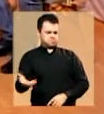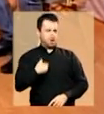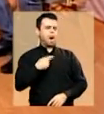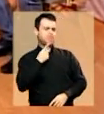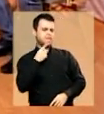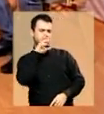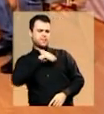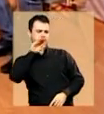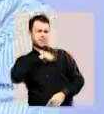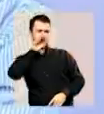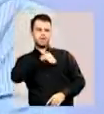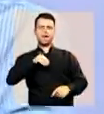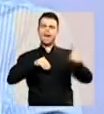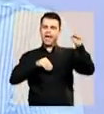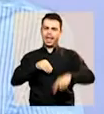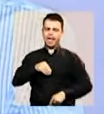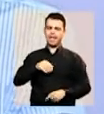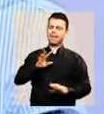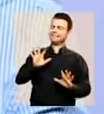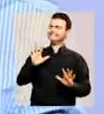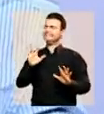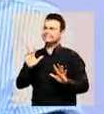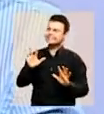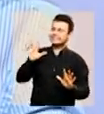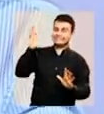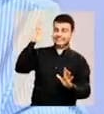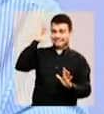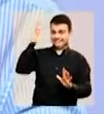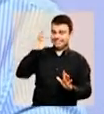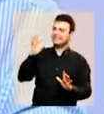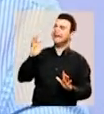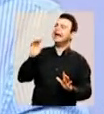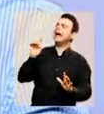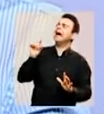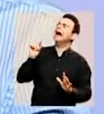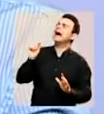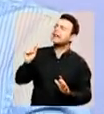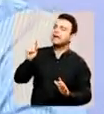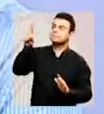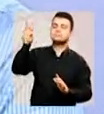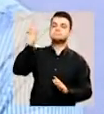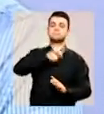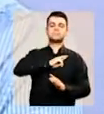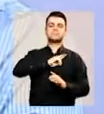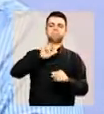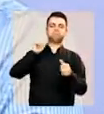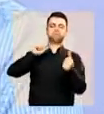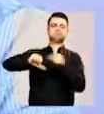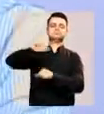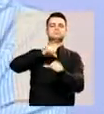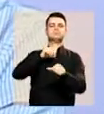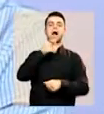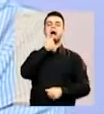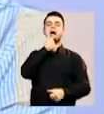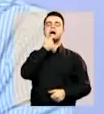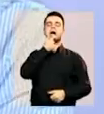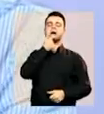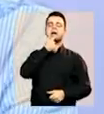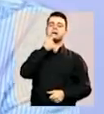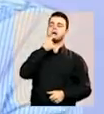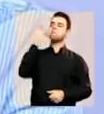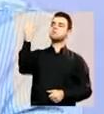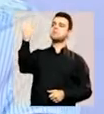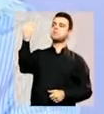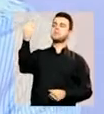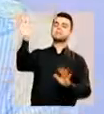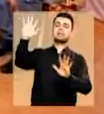vezes não na questão de falar rápido, mas eu falo o quê, sabe? Que ela achava que eu não entendia. Aí ela começava a falar em inglês. Não, por